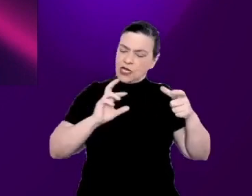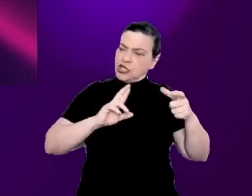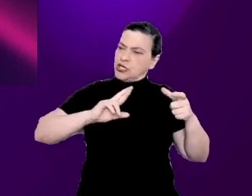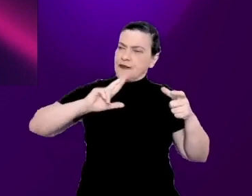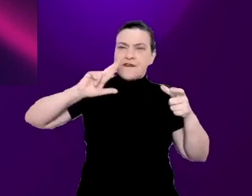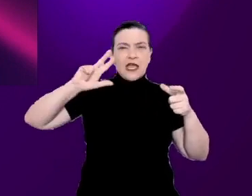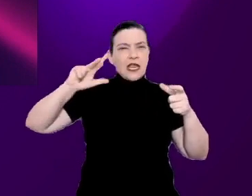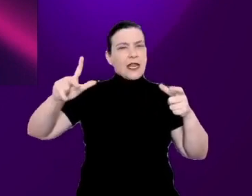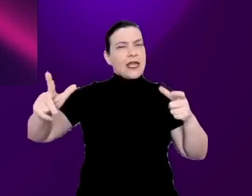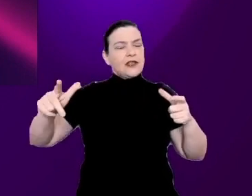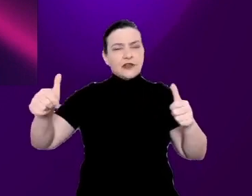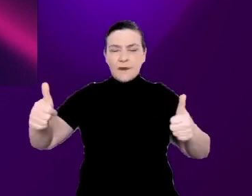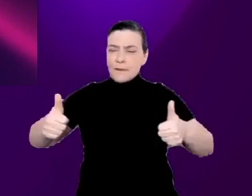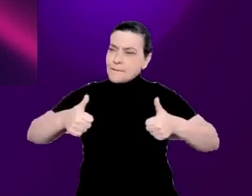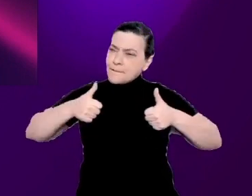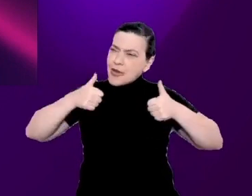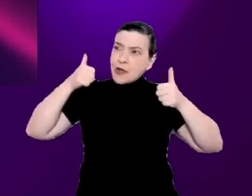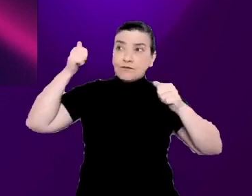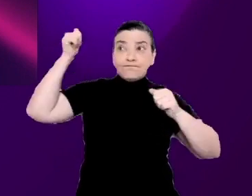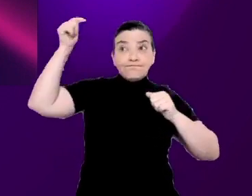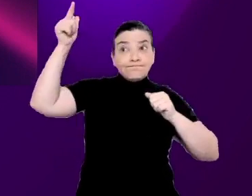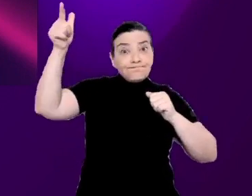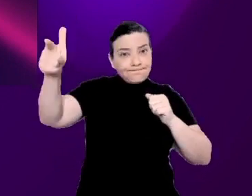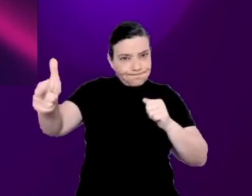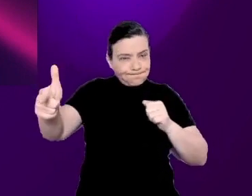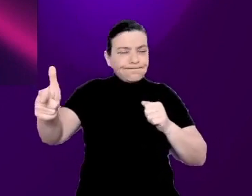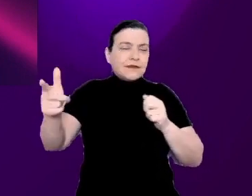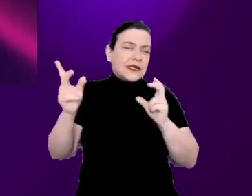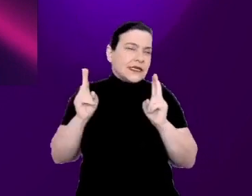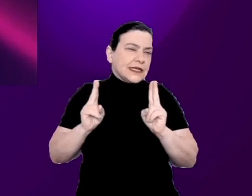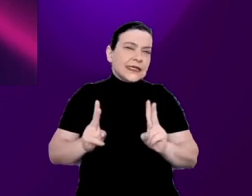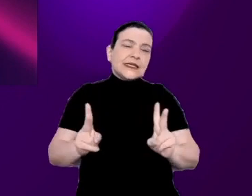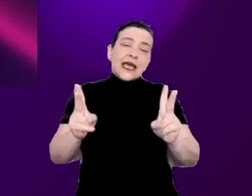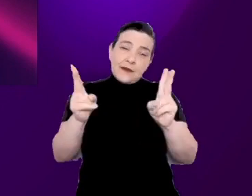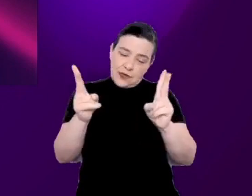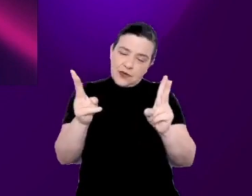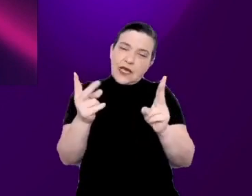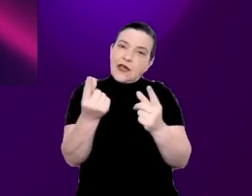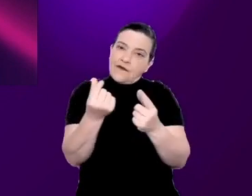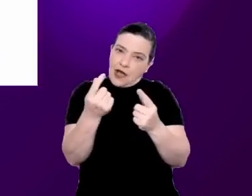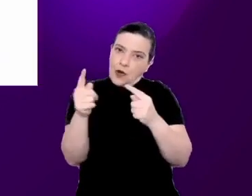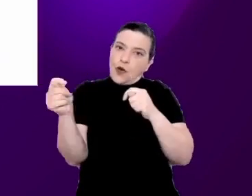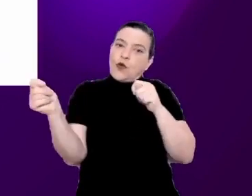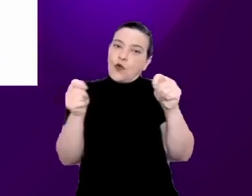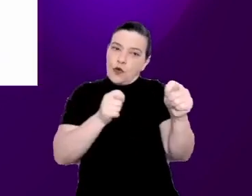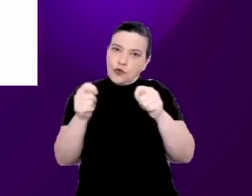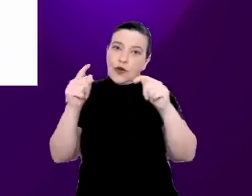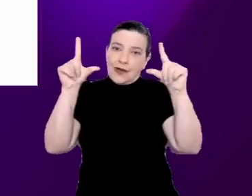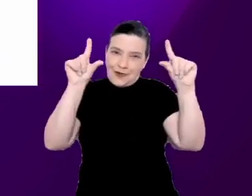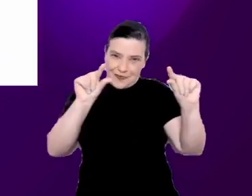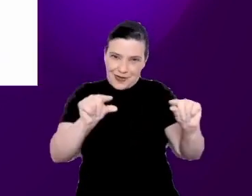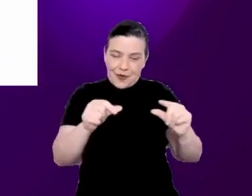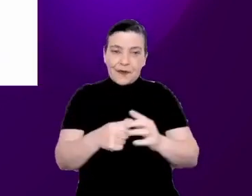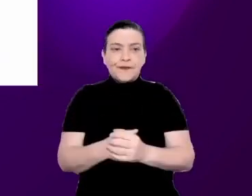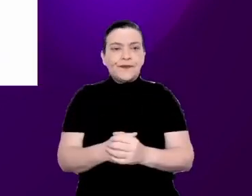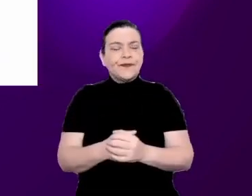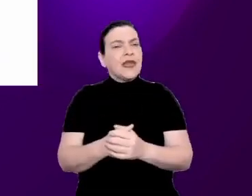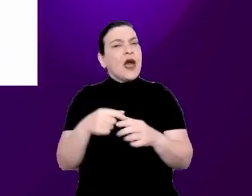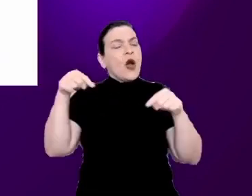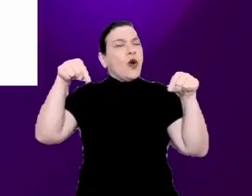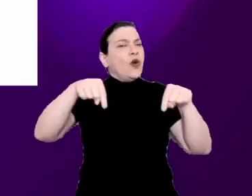desfechos ou desfechos similares ao mercado externo, porém, sempre com o menor custo. Bom, na prática, o que a gente está